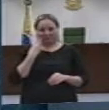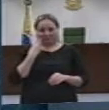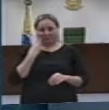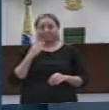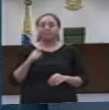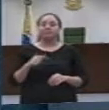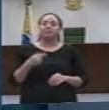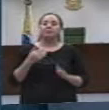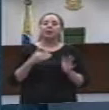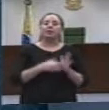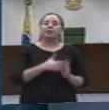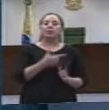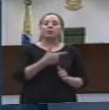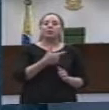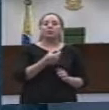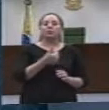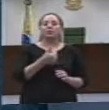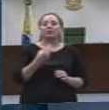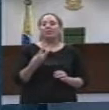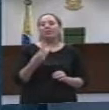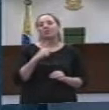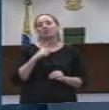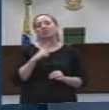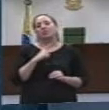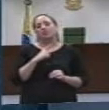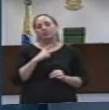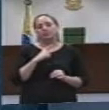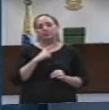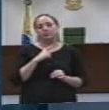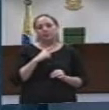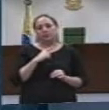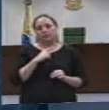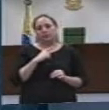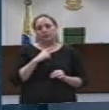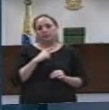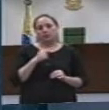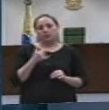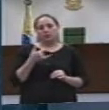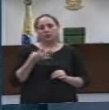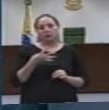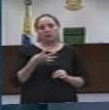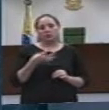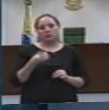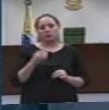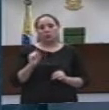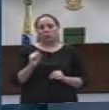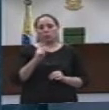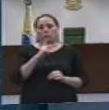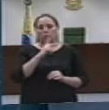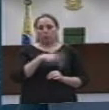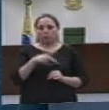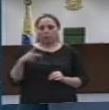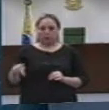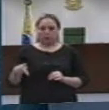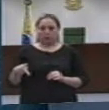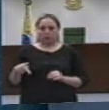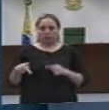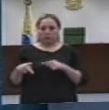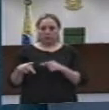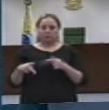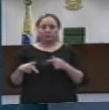2013 nós tínhamos 408 professores dos quais 200 e